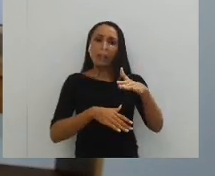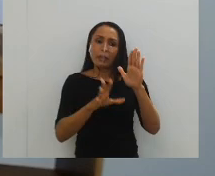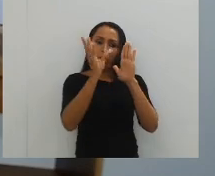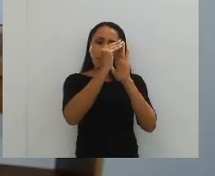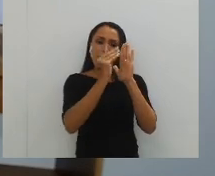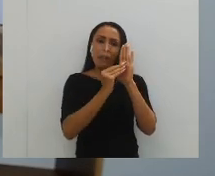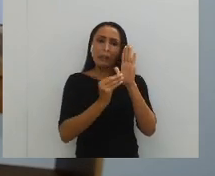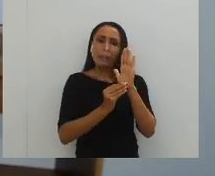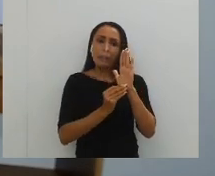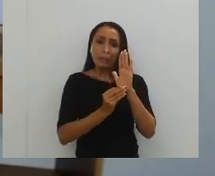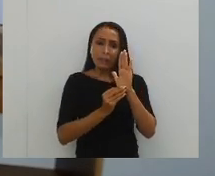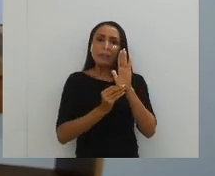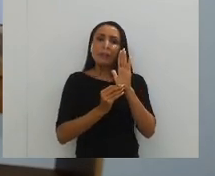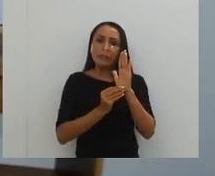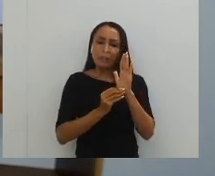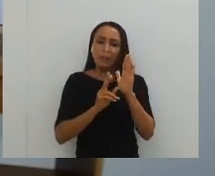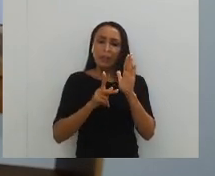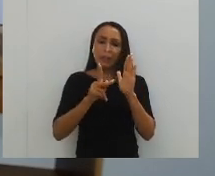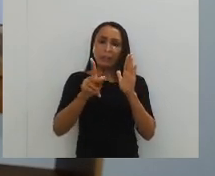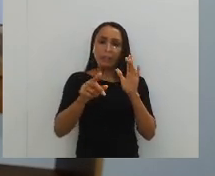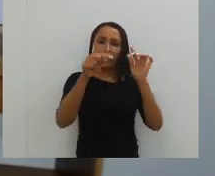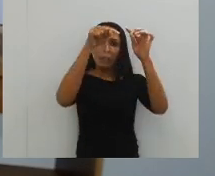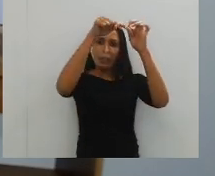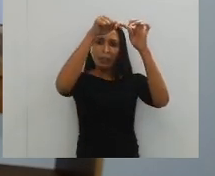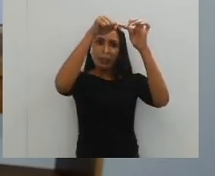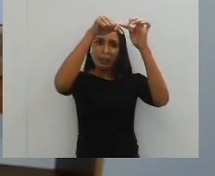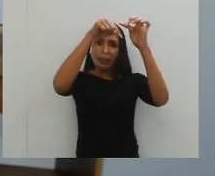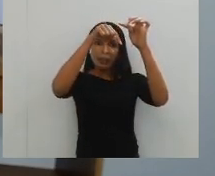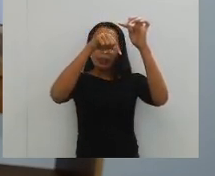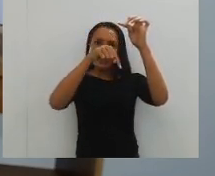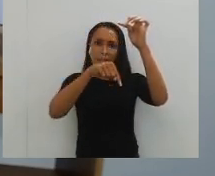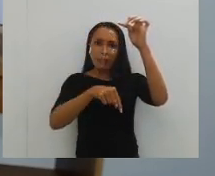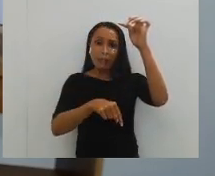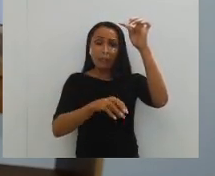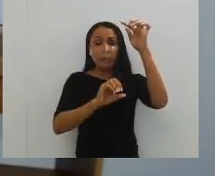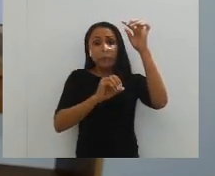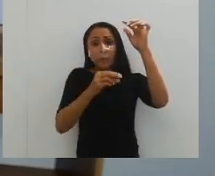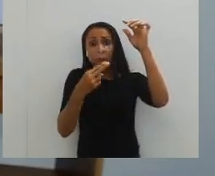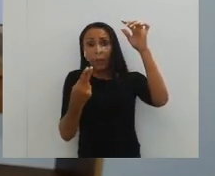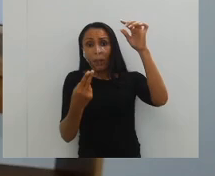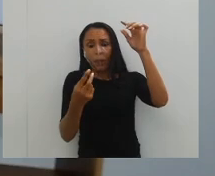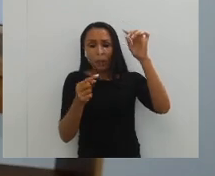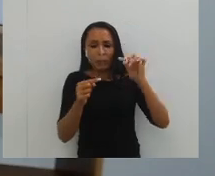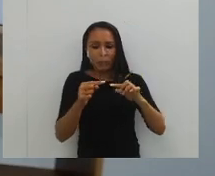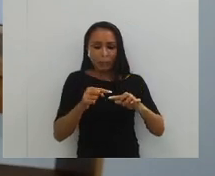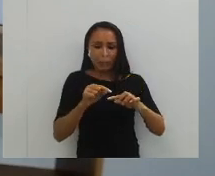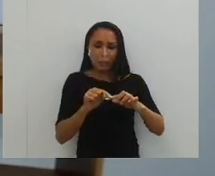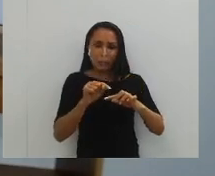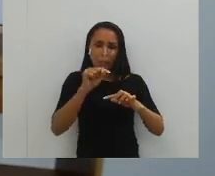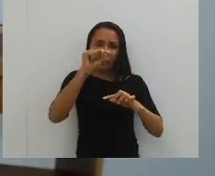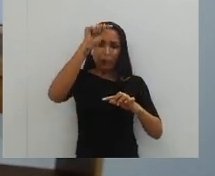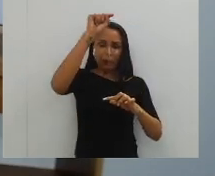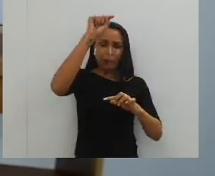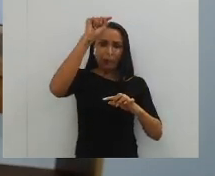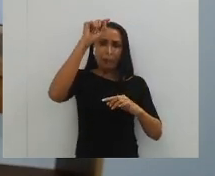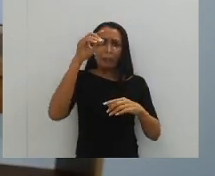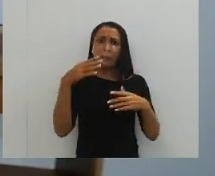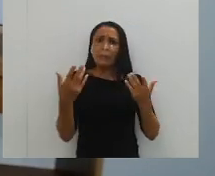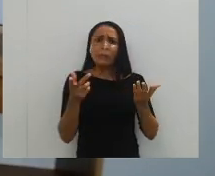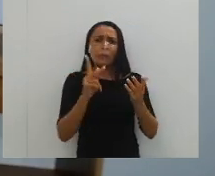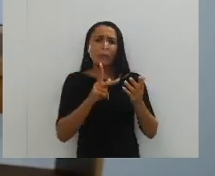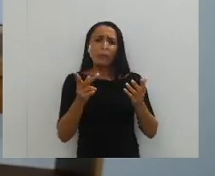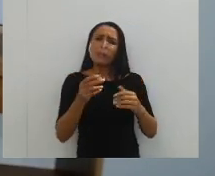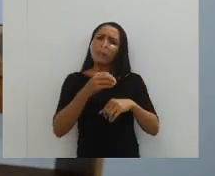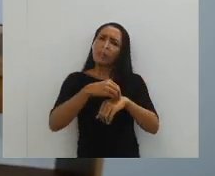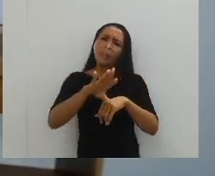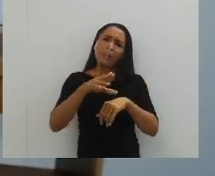sequência decrescente ou a sequência crescente. Aí assim, Andrei, não tem uma dica não para